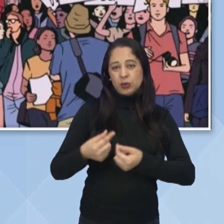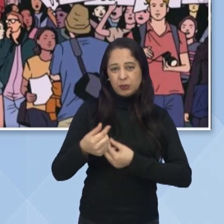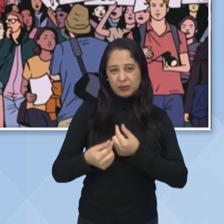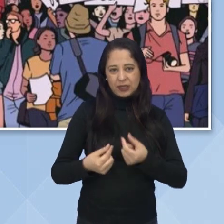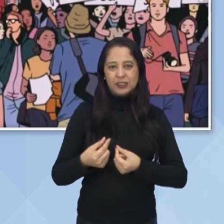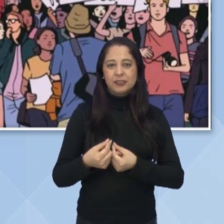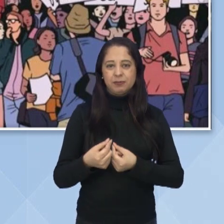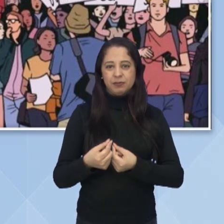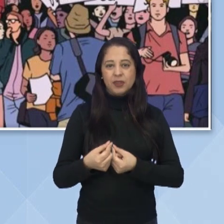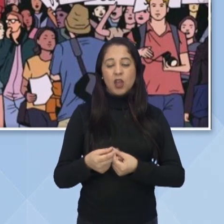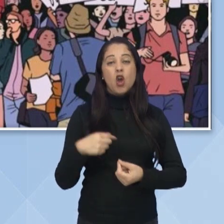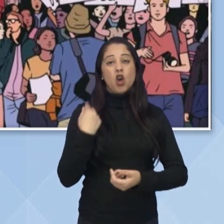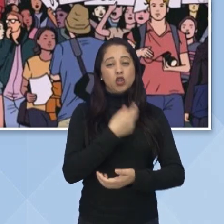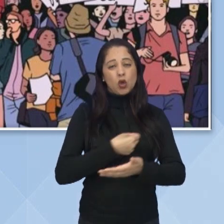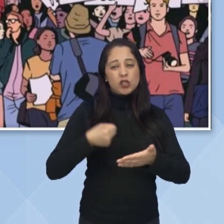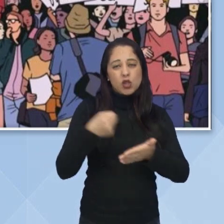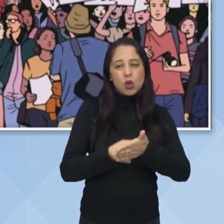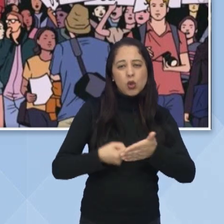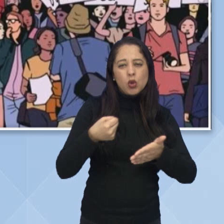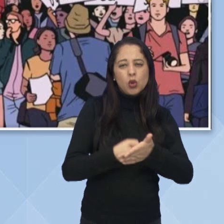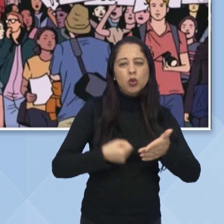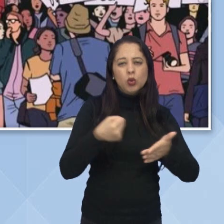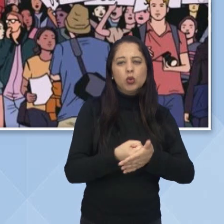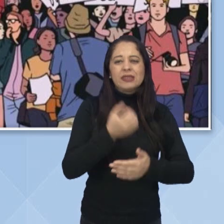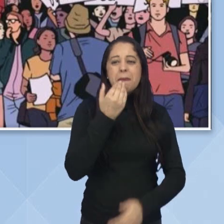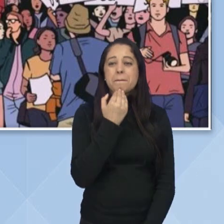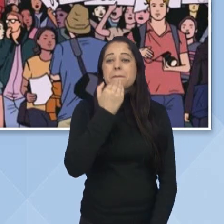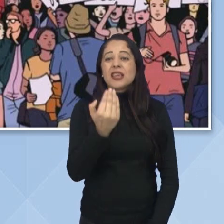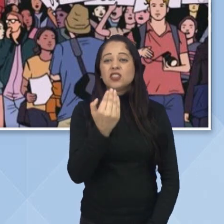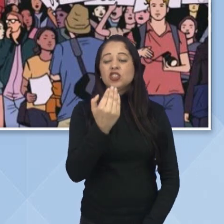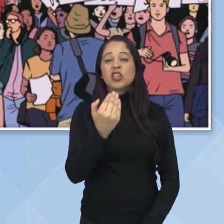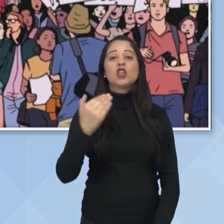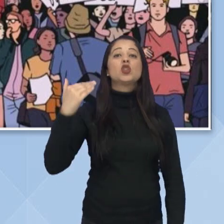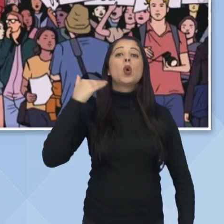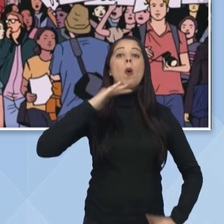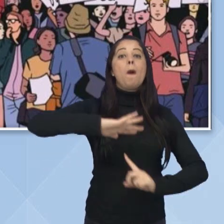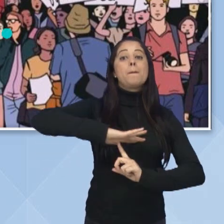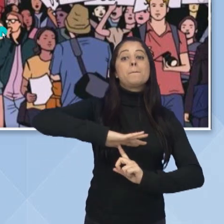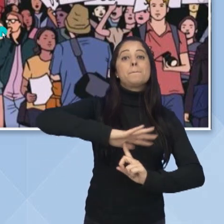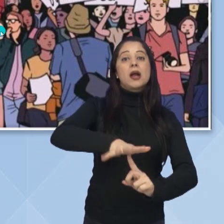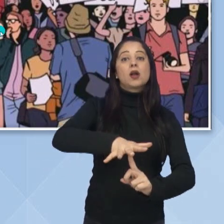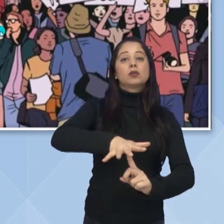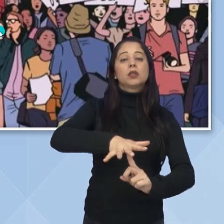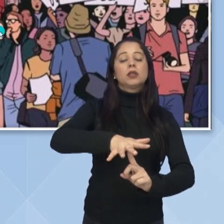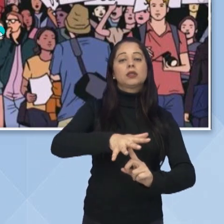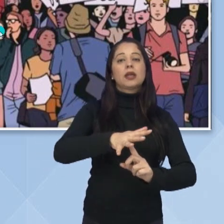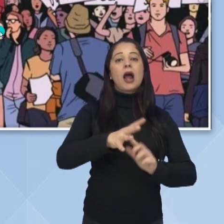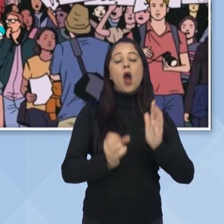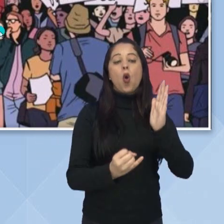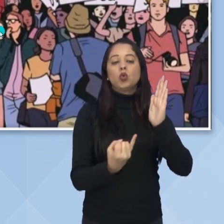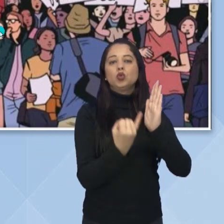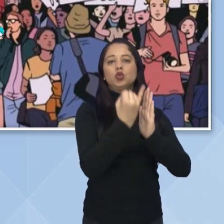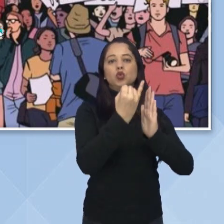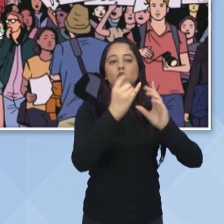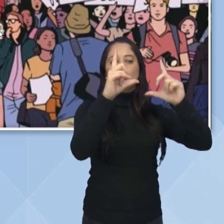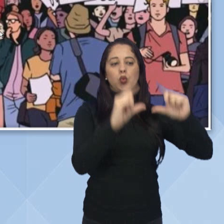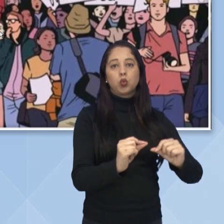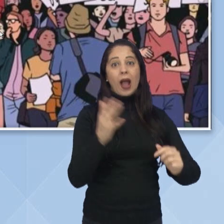empregos. Seguimos na luta contra os juros altos do Banco Central. Juros baixos